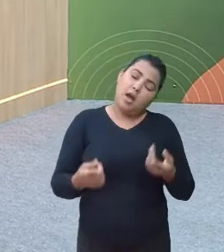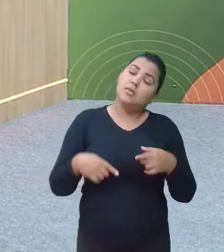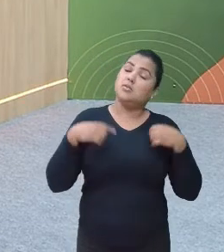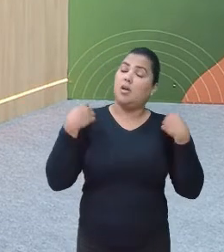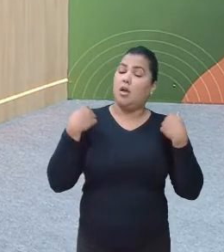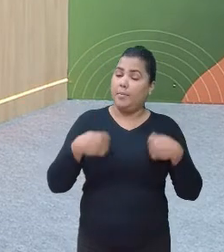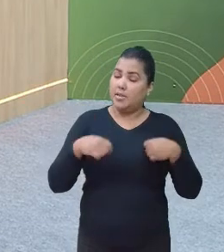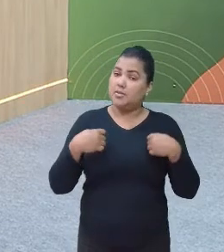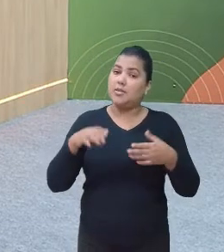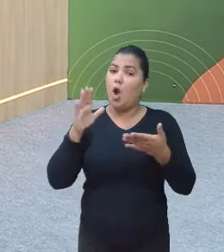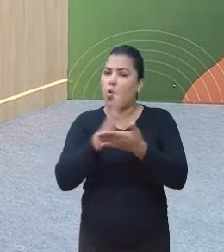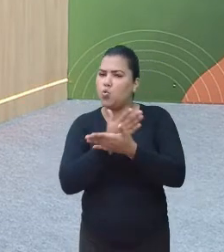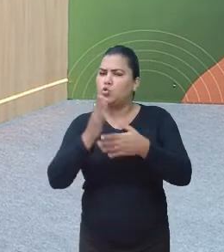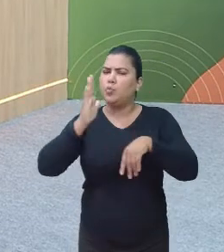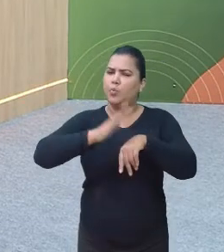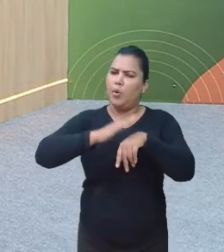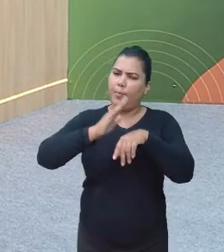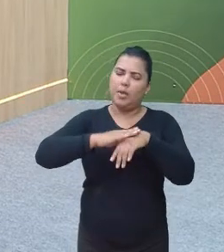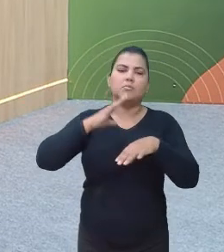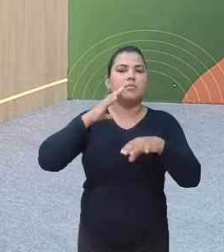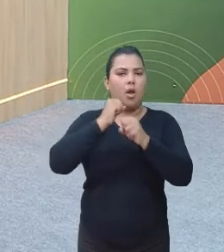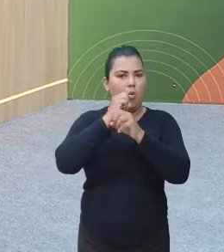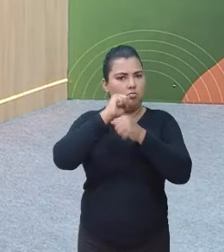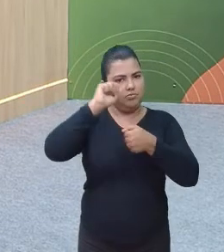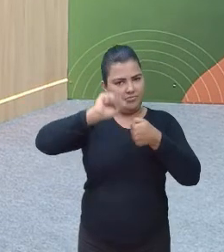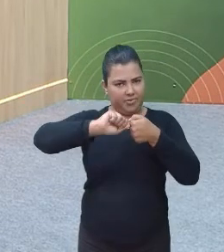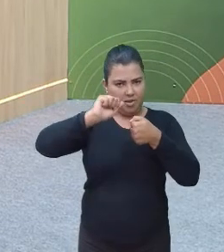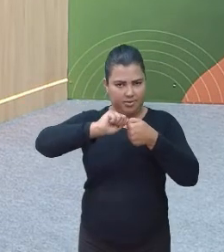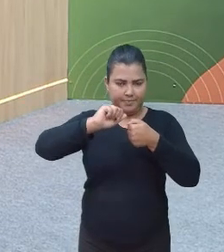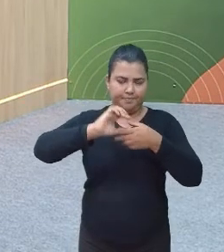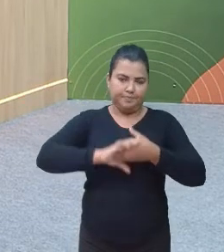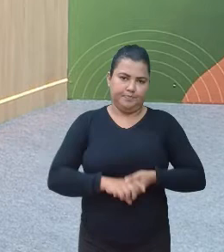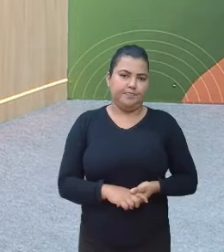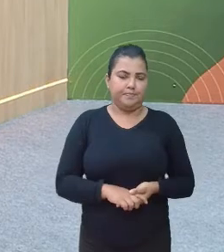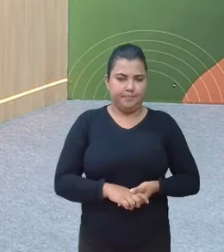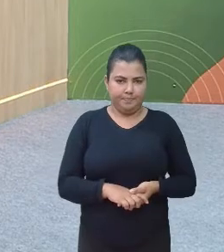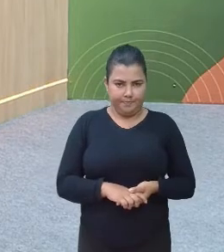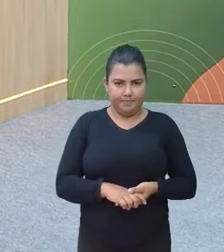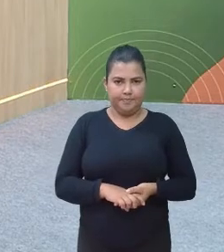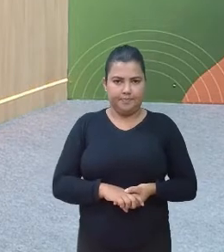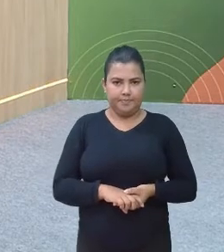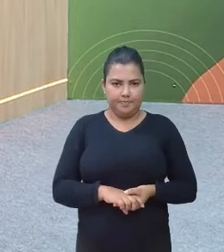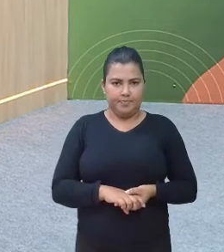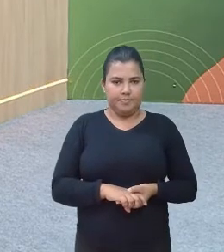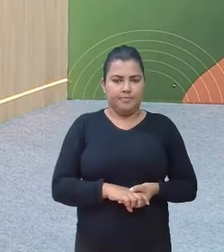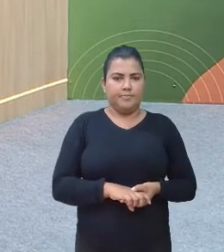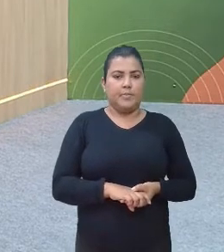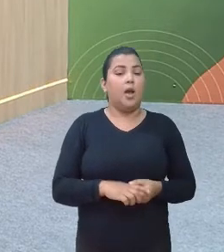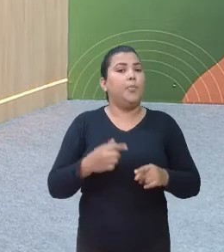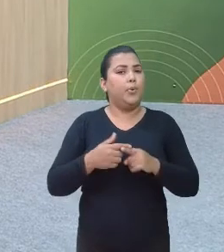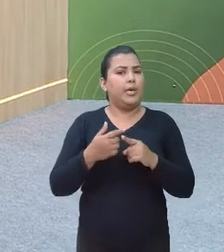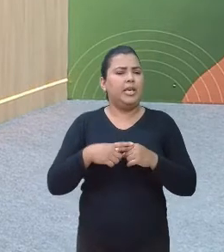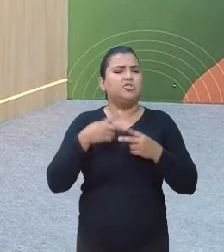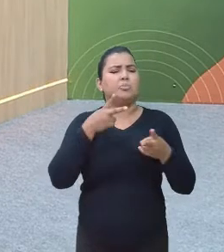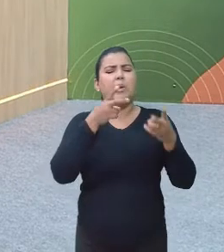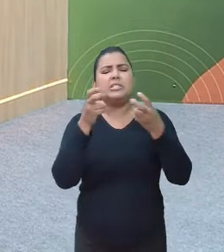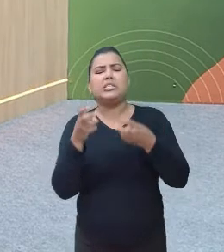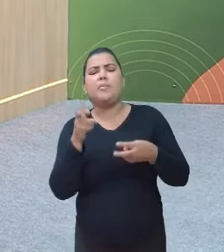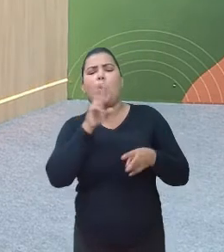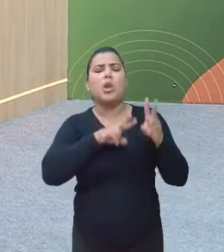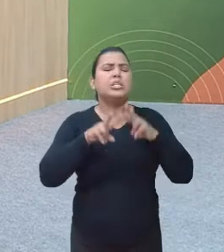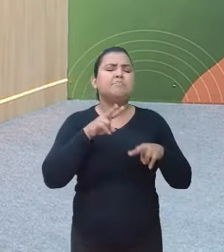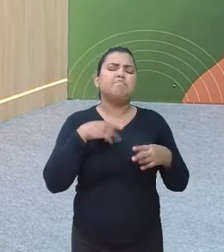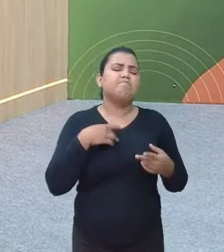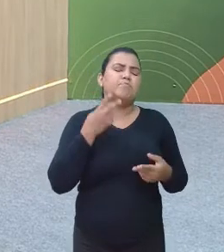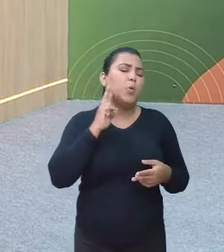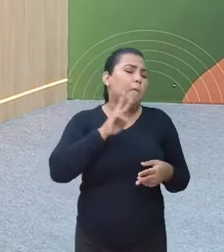é assim, né? Ou seja, nem sempre a gente consegue perceber essa relação tão explicitamente falando como dobro